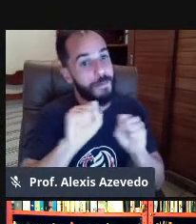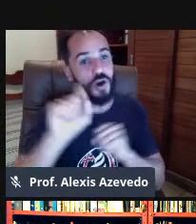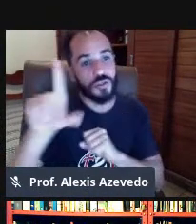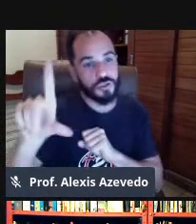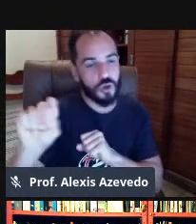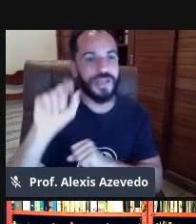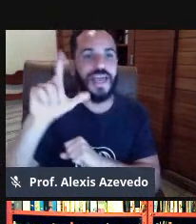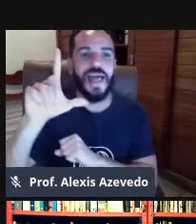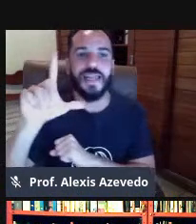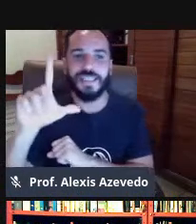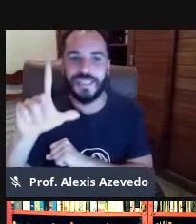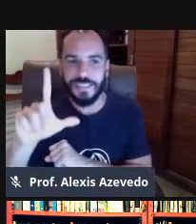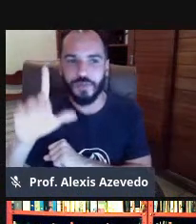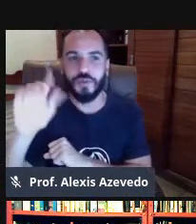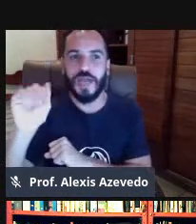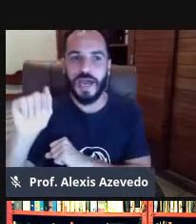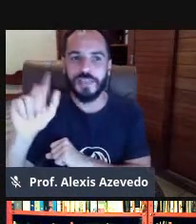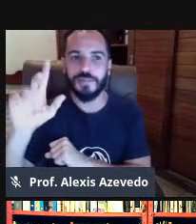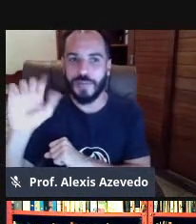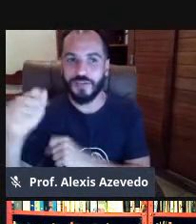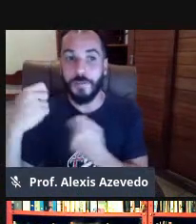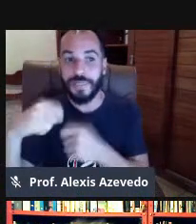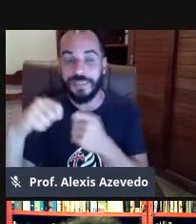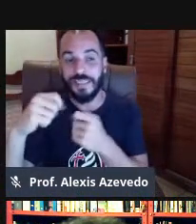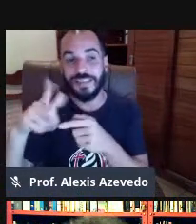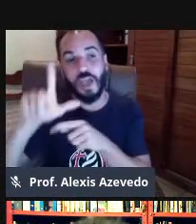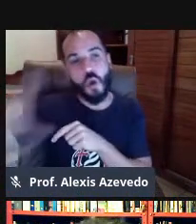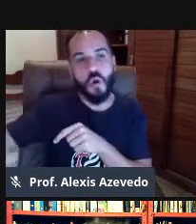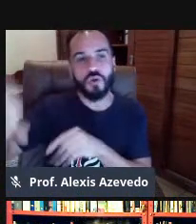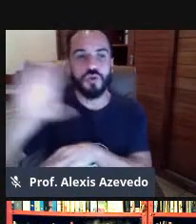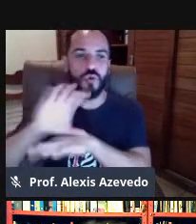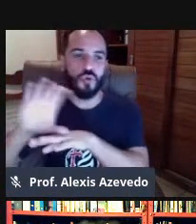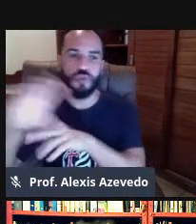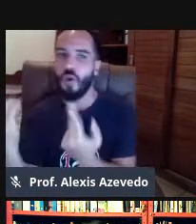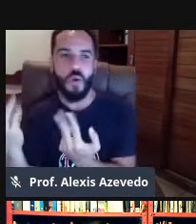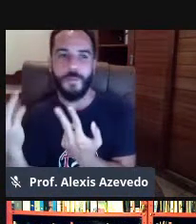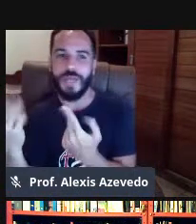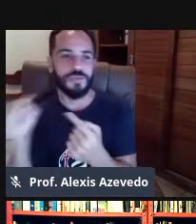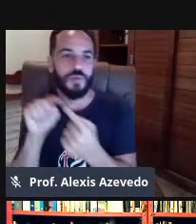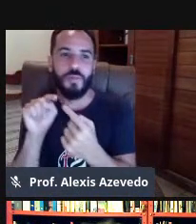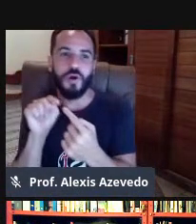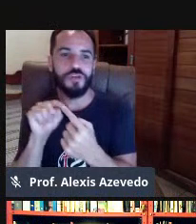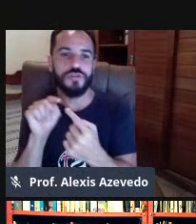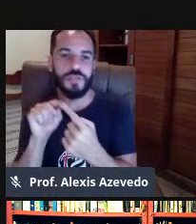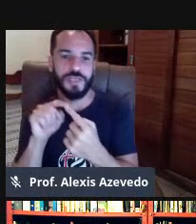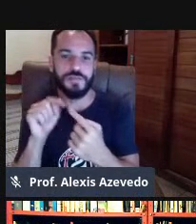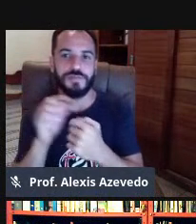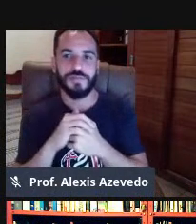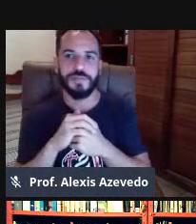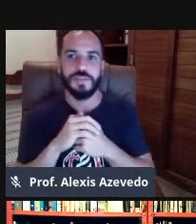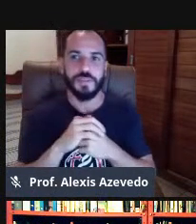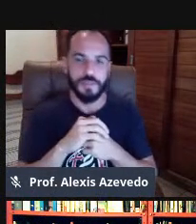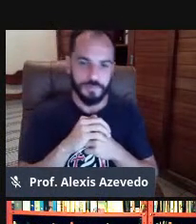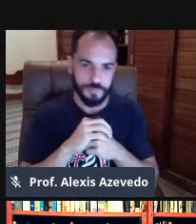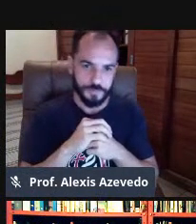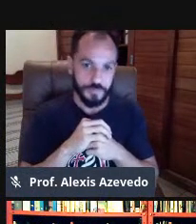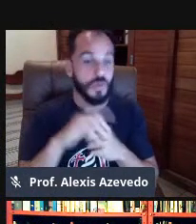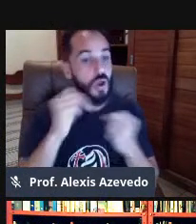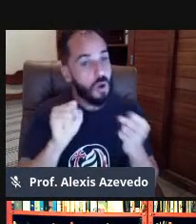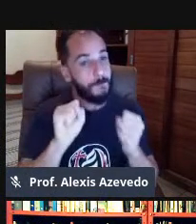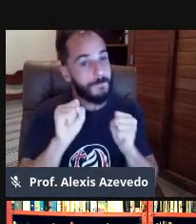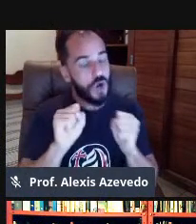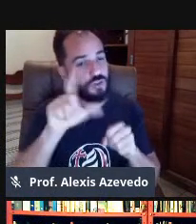E depois também, já falando, os alunos de licenciatura podem cursar no bacharelado ou em outra universidade,